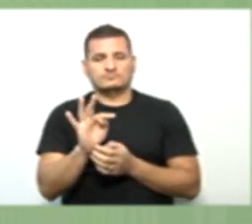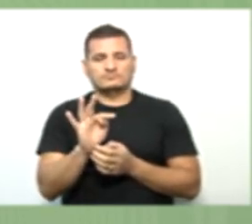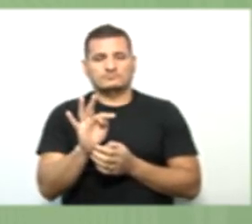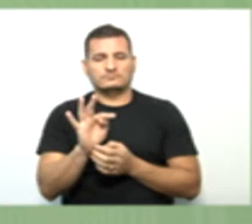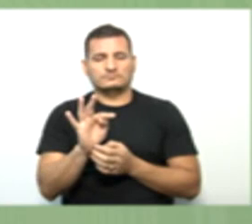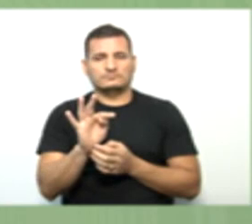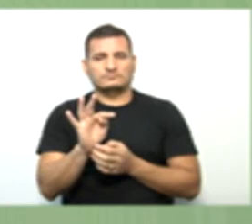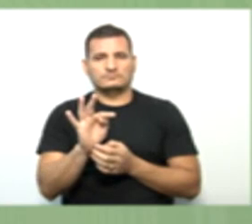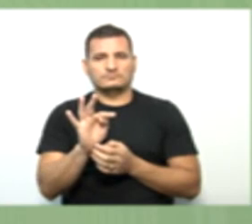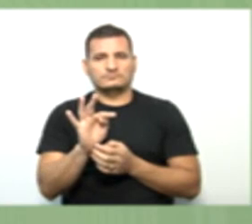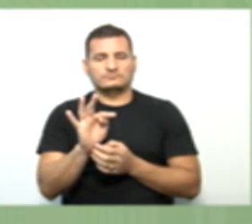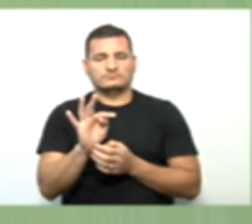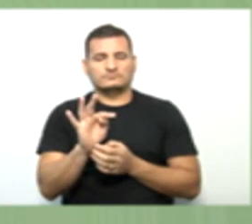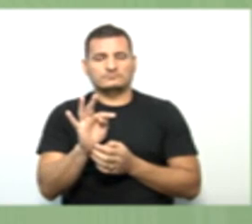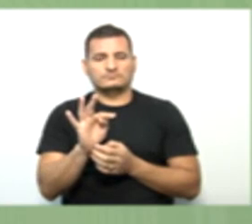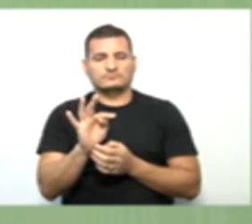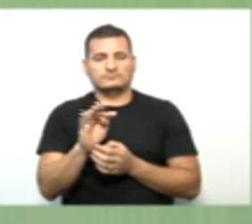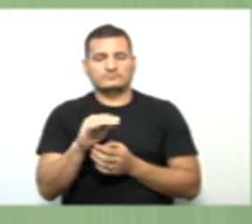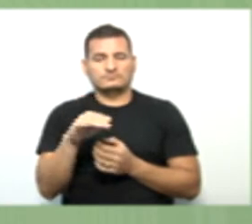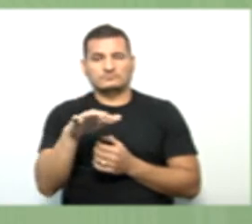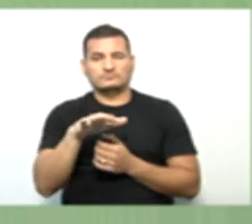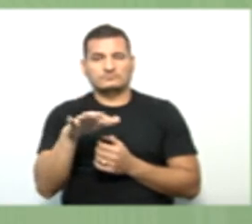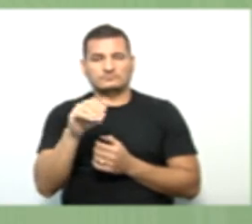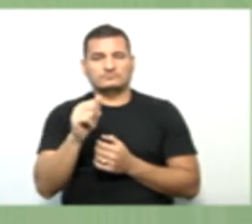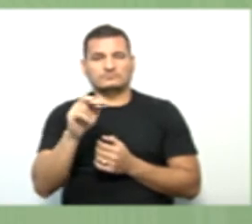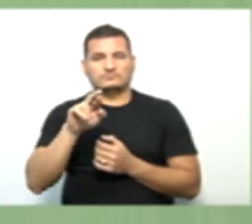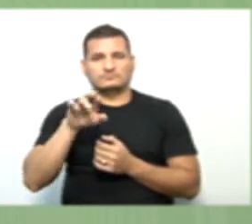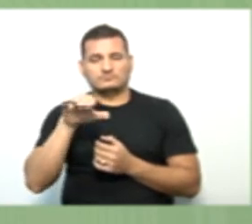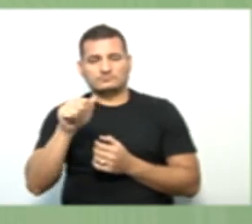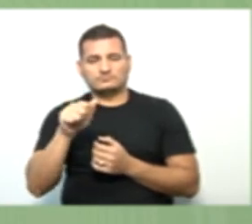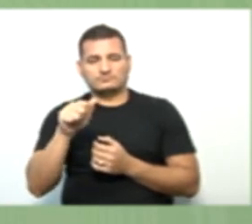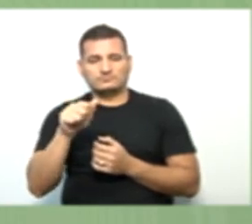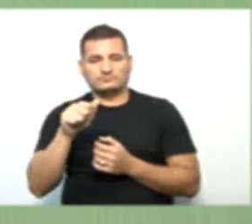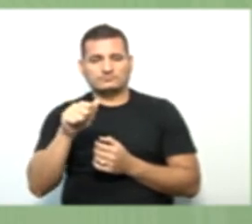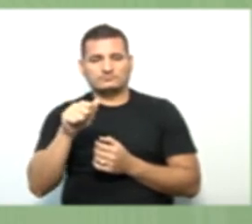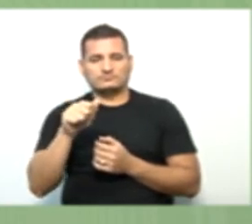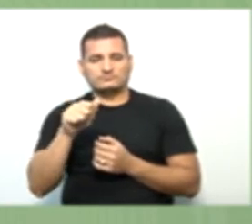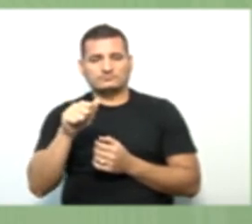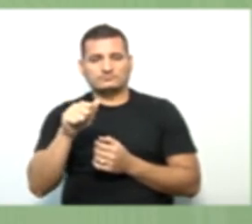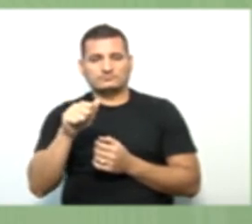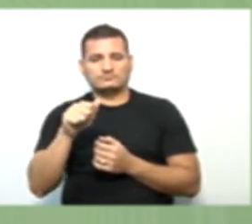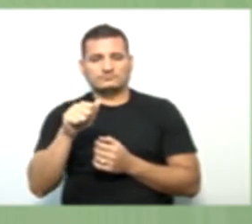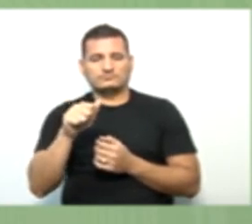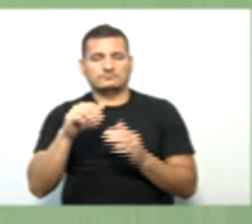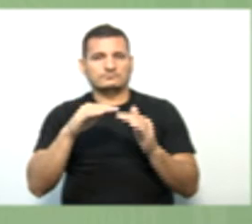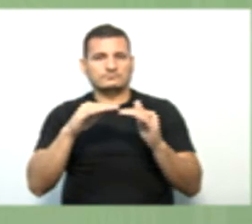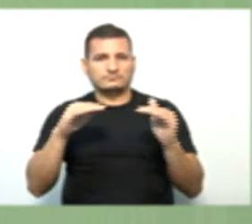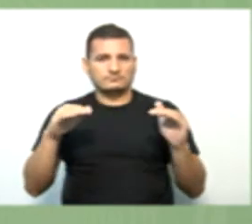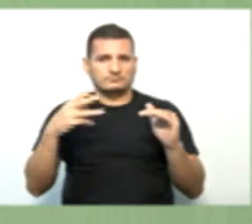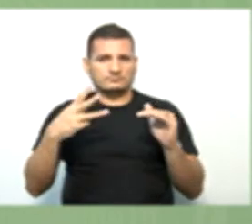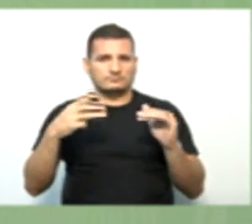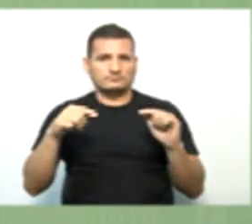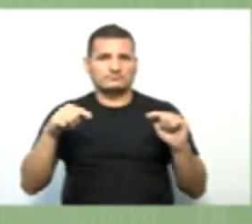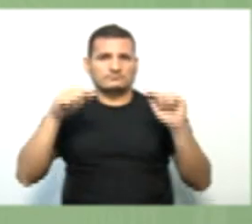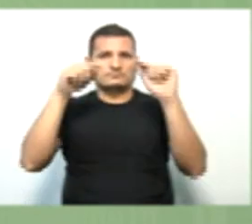desculpa, a área de um triângulo, por exemplo, que tem base 3 e altura 5.